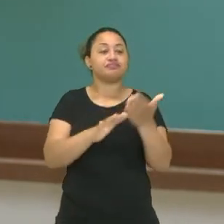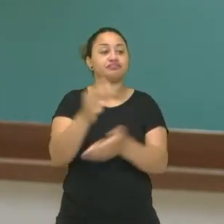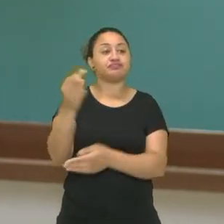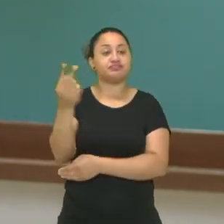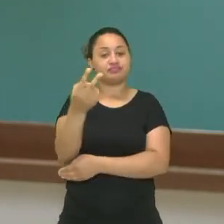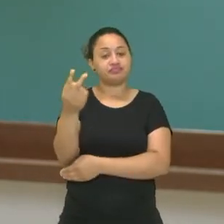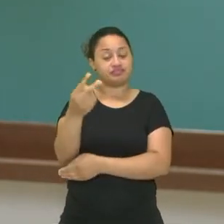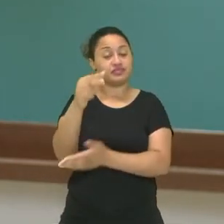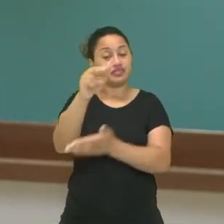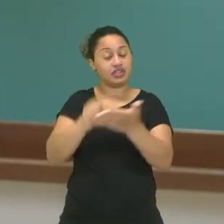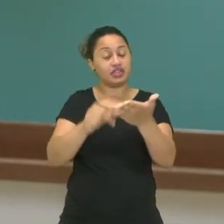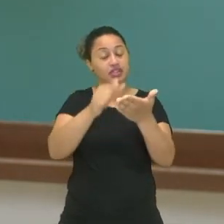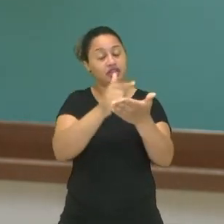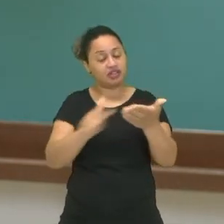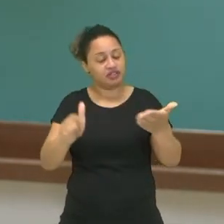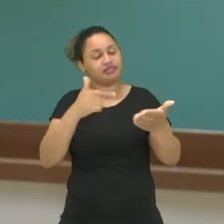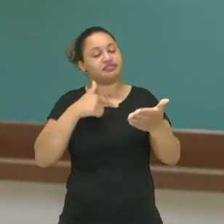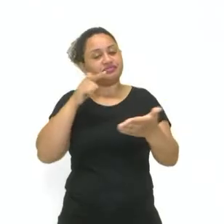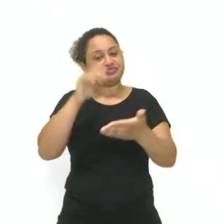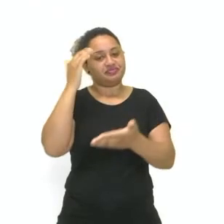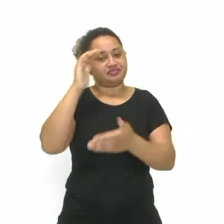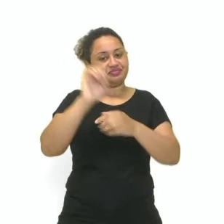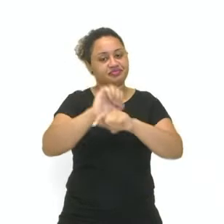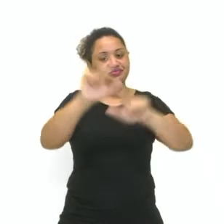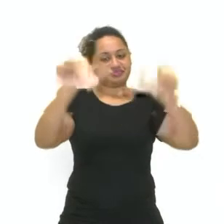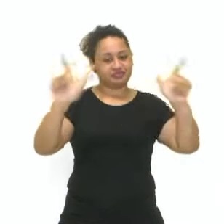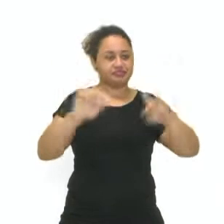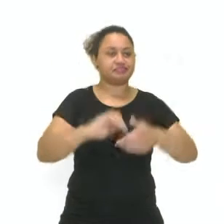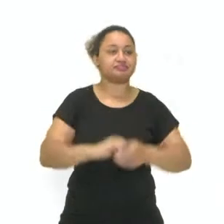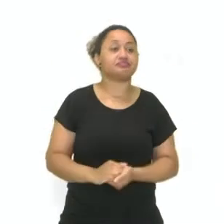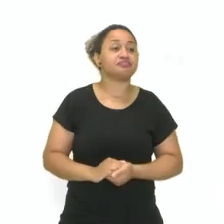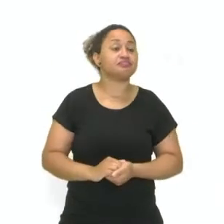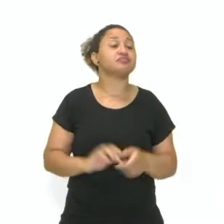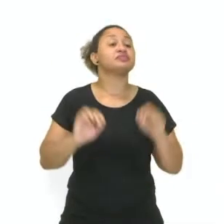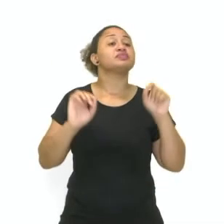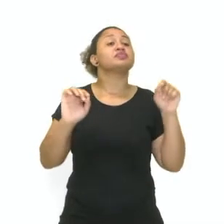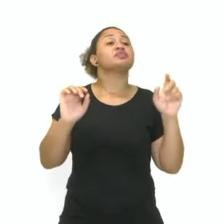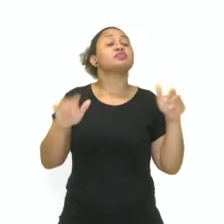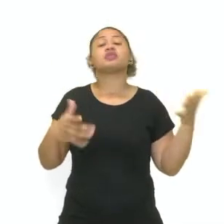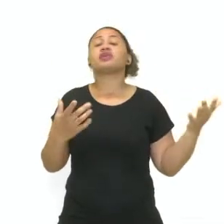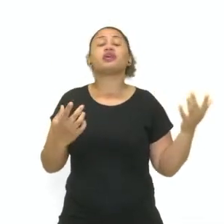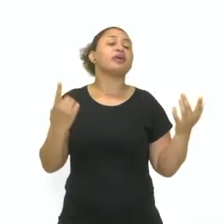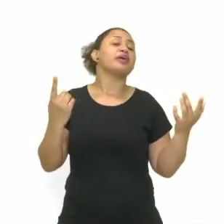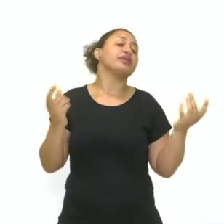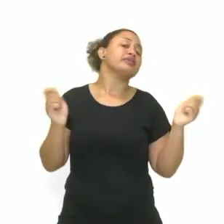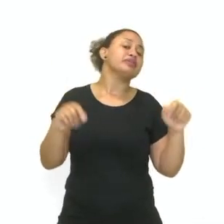2. Releia aqui para entender bem. Segue-se a possível